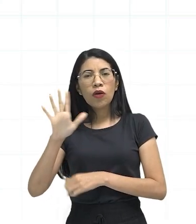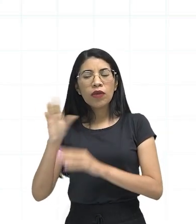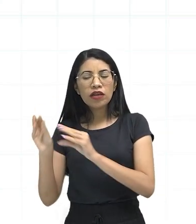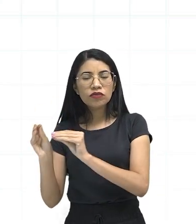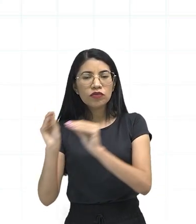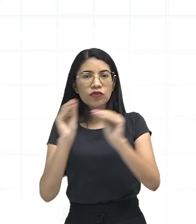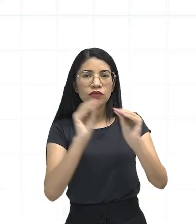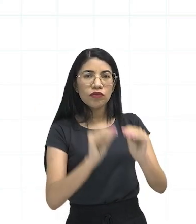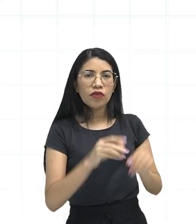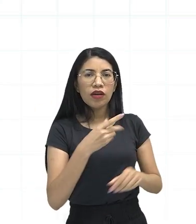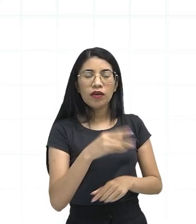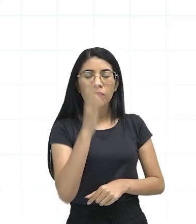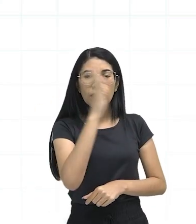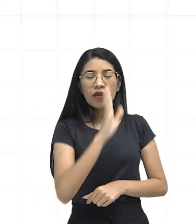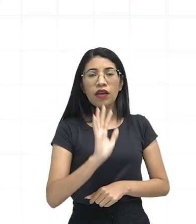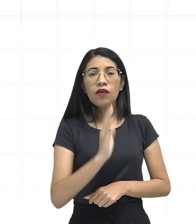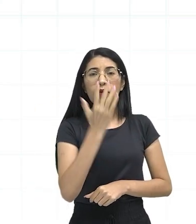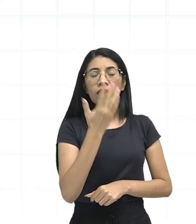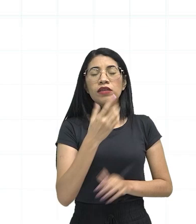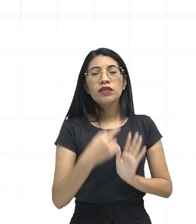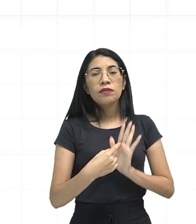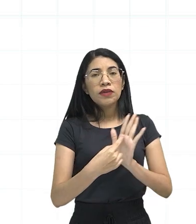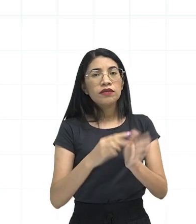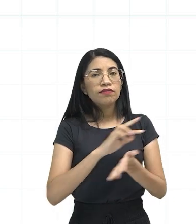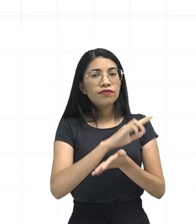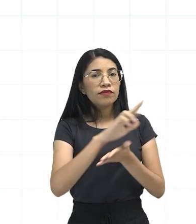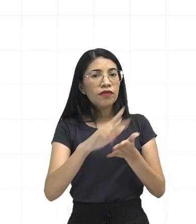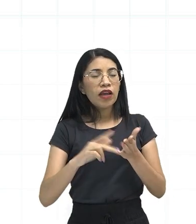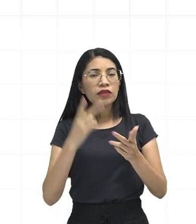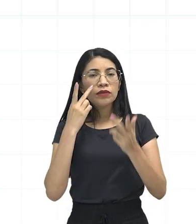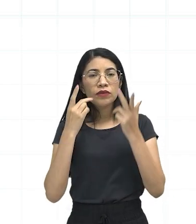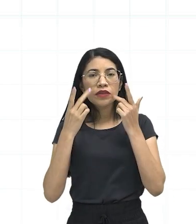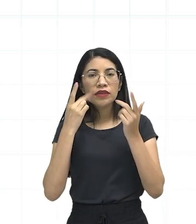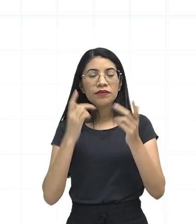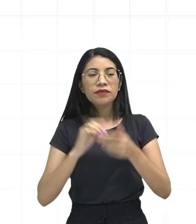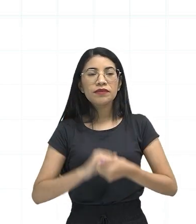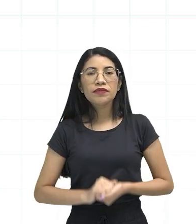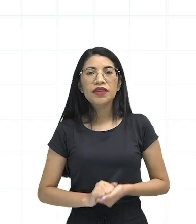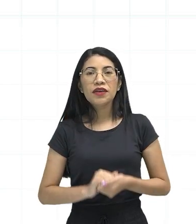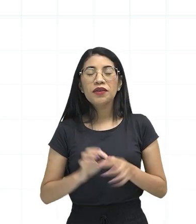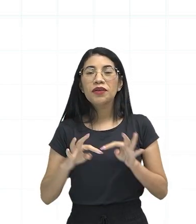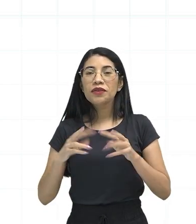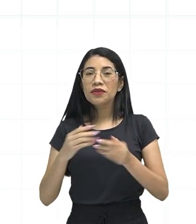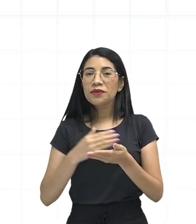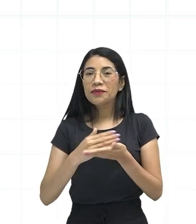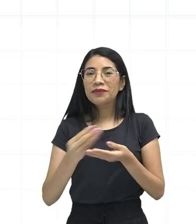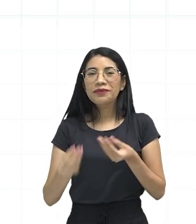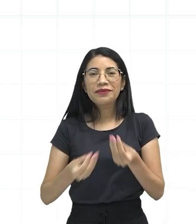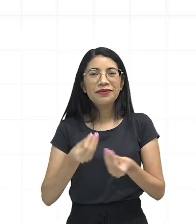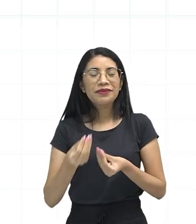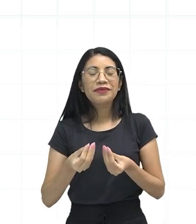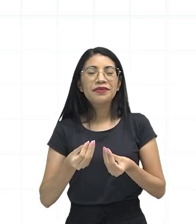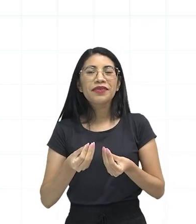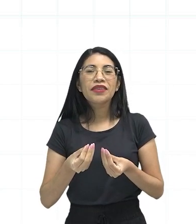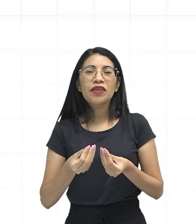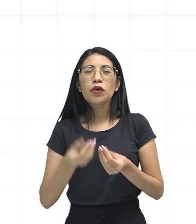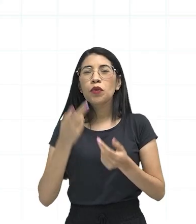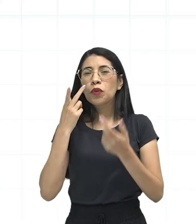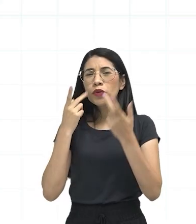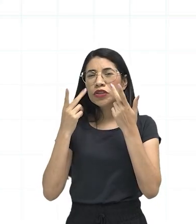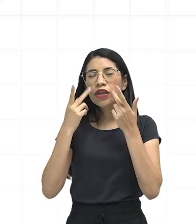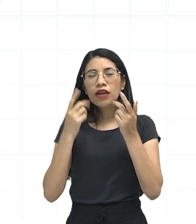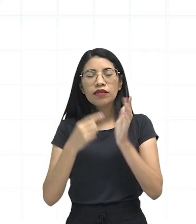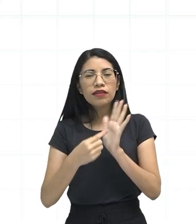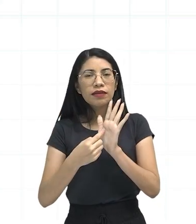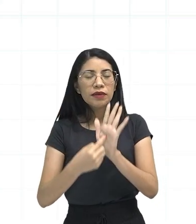Europa, que realizavam aqui suas apresentações teatrais. Então, tudo começou ali como um